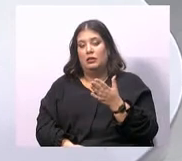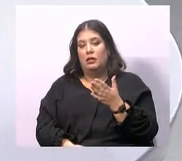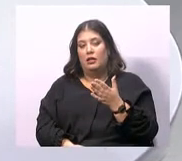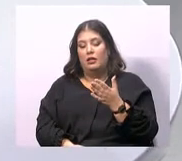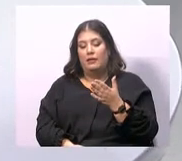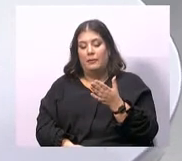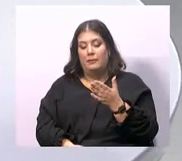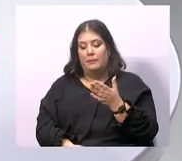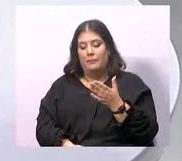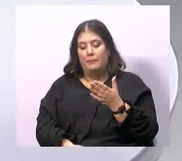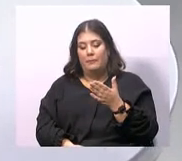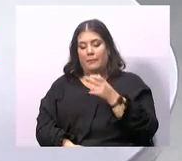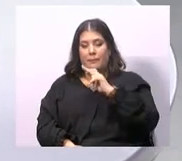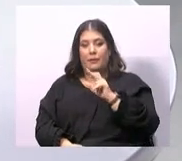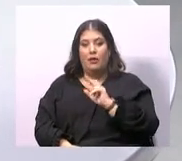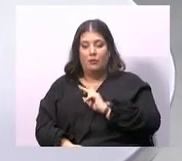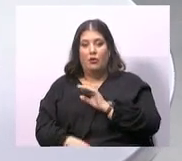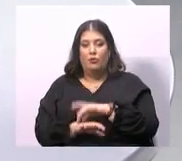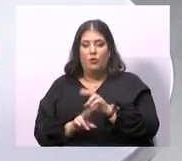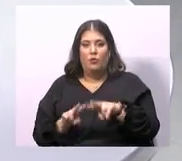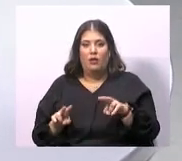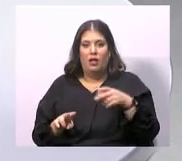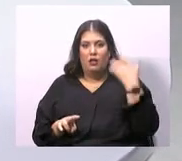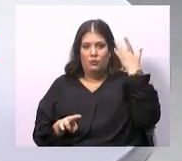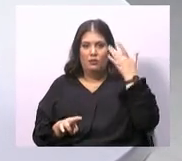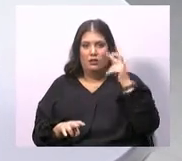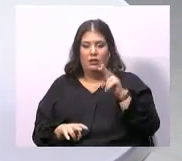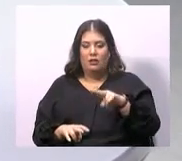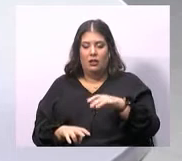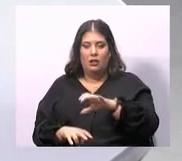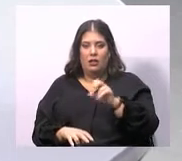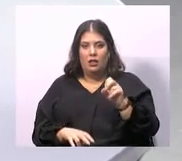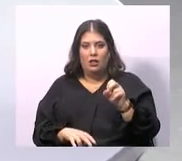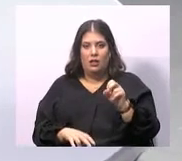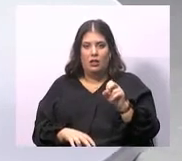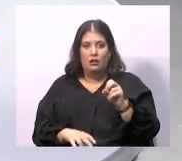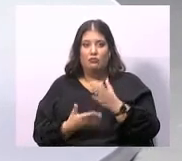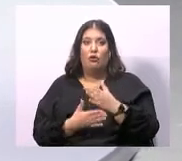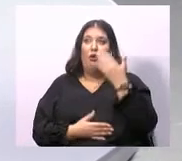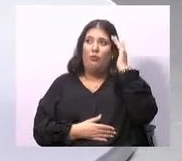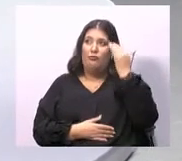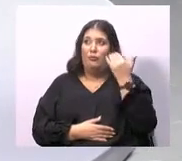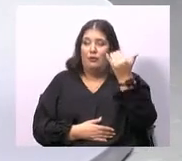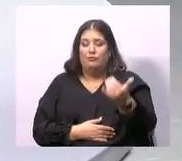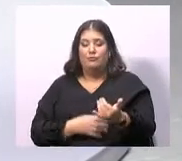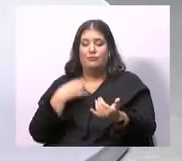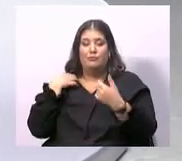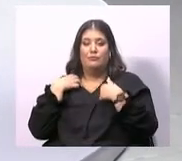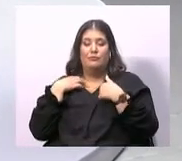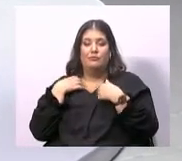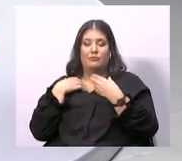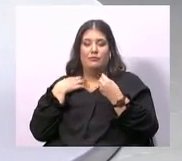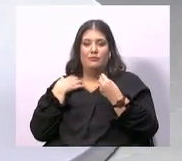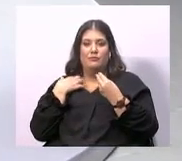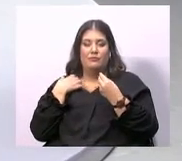agora um bocado, tenho uma resposta de Santo António para ser, que é lá para fevereiro. Mas de maneira que eu estou muito